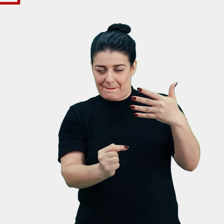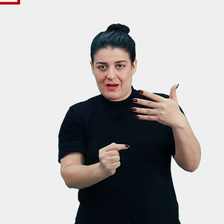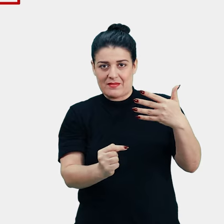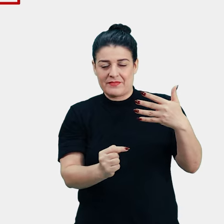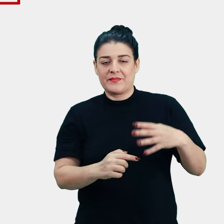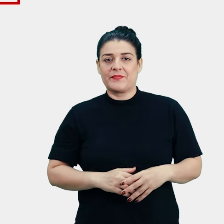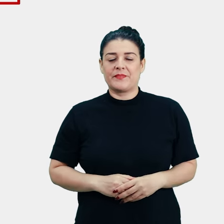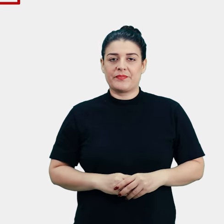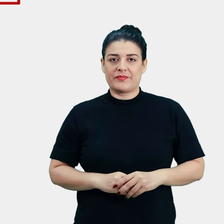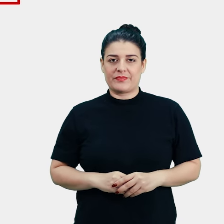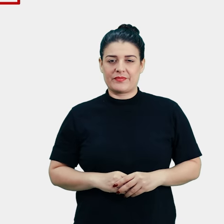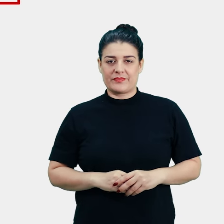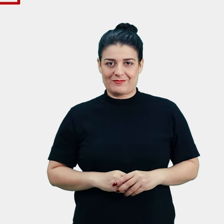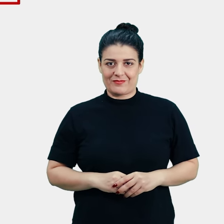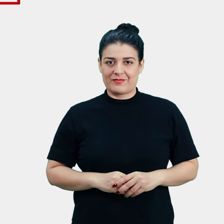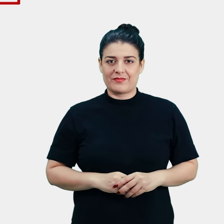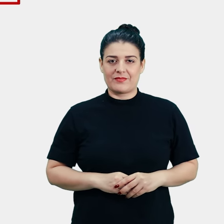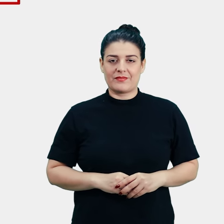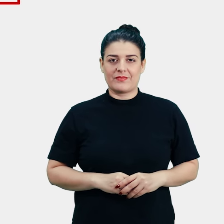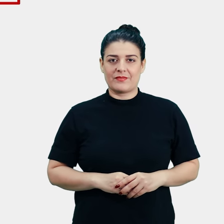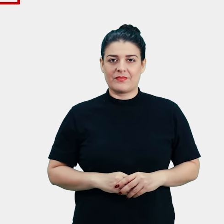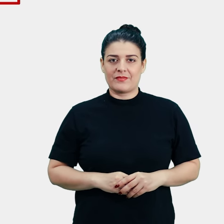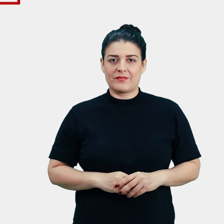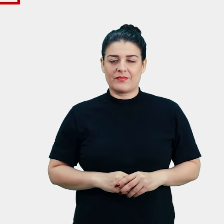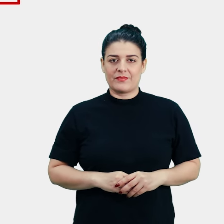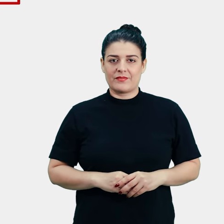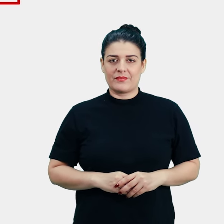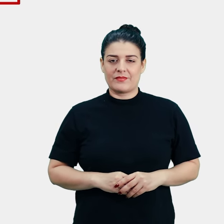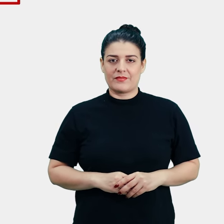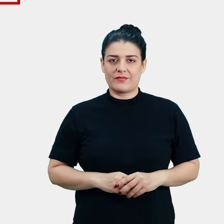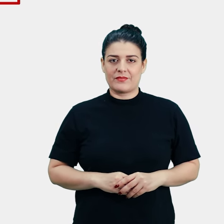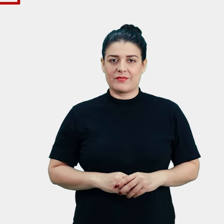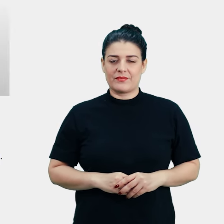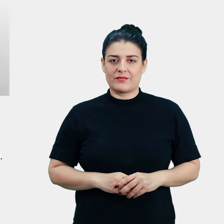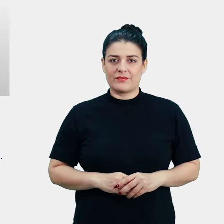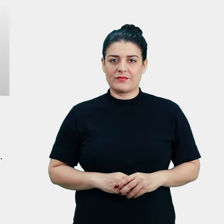ionização térmica, tá? Bom,